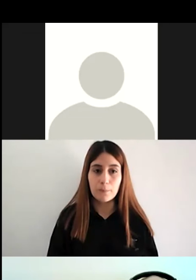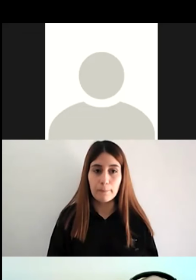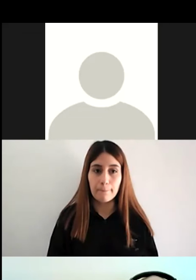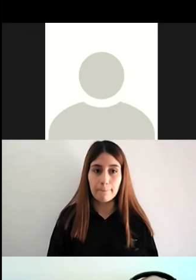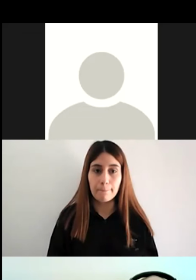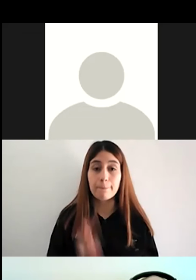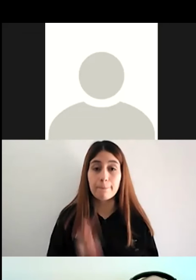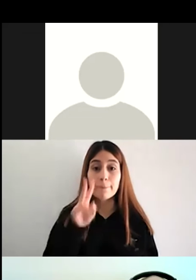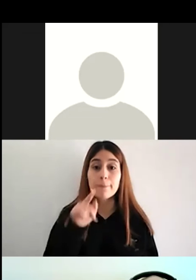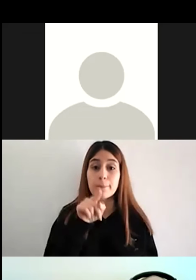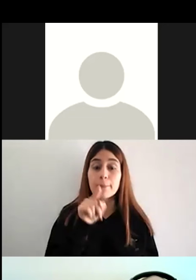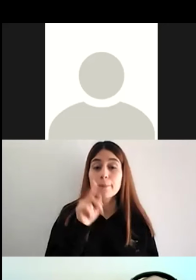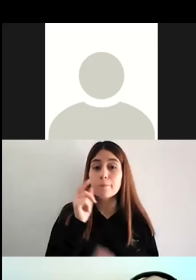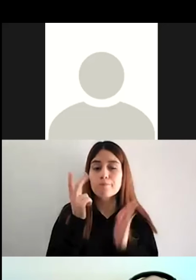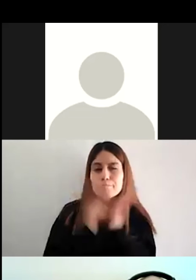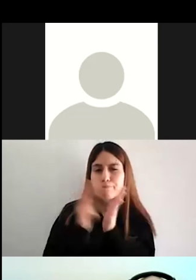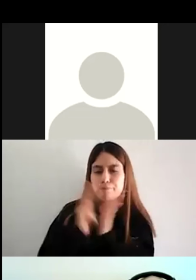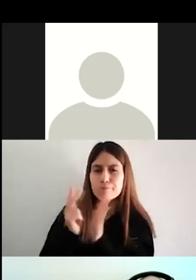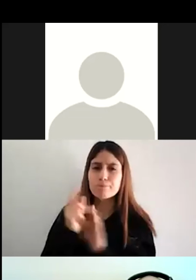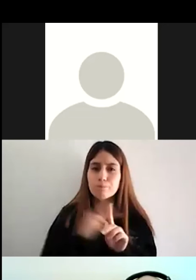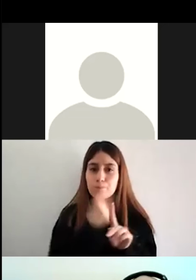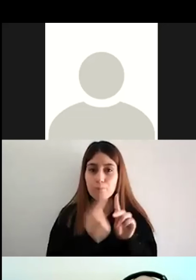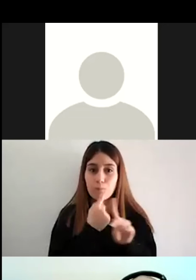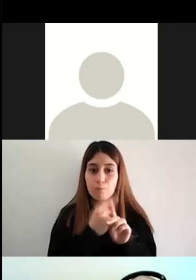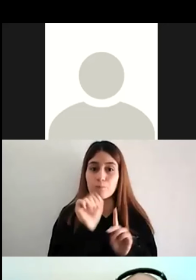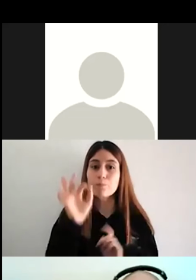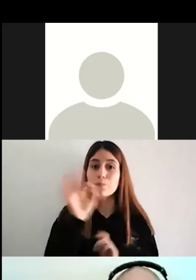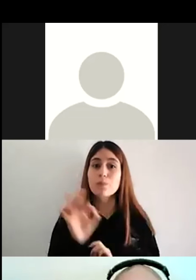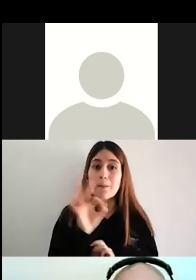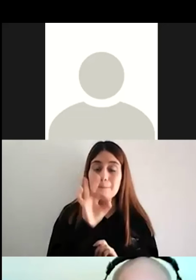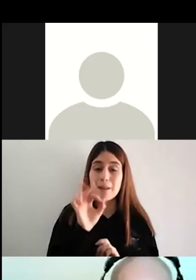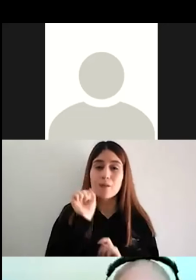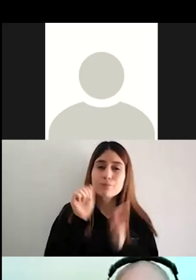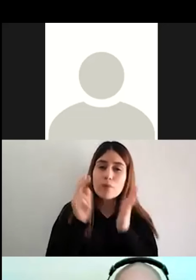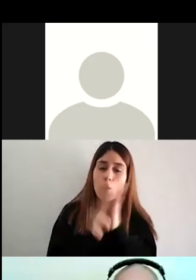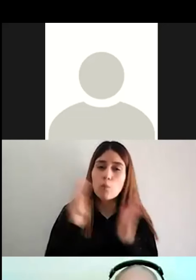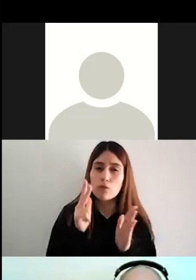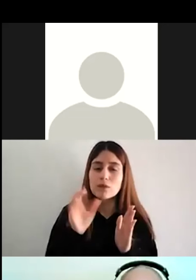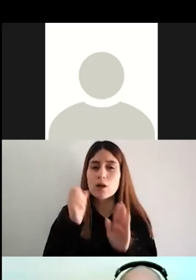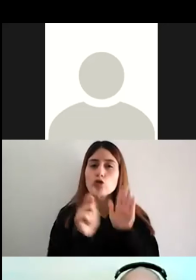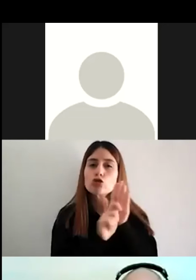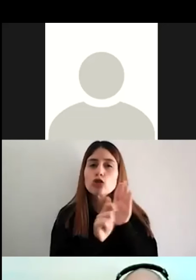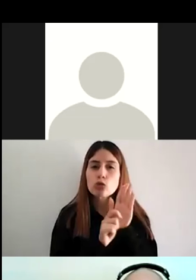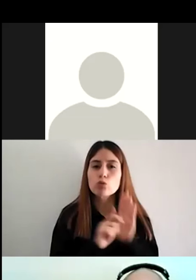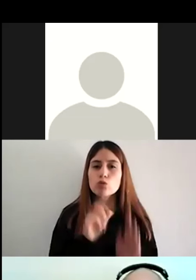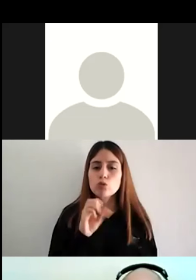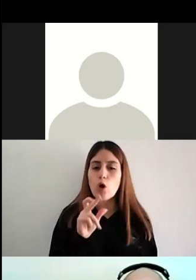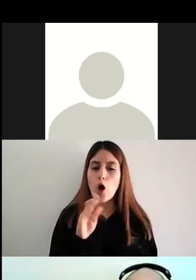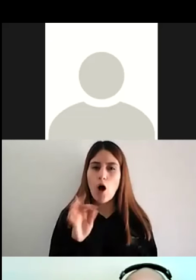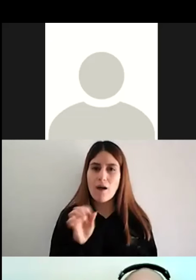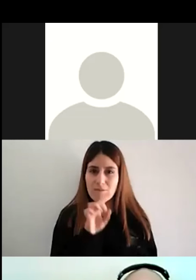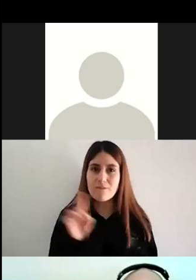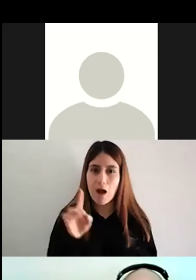Vendo estas aprovações por ano, temos as barras a amarelo, que são as aprovações da designação ao estatuto de órfão.